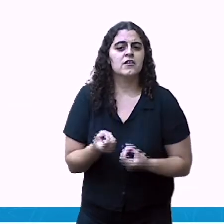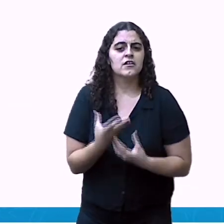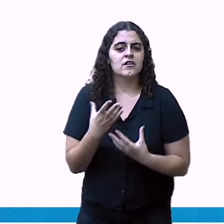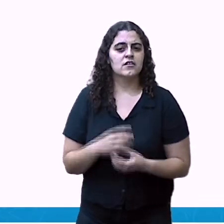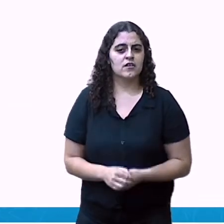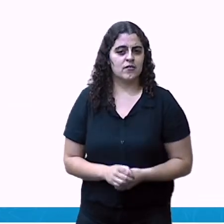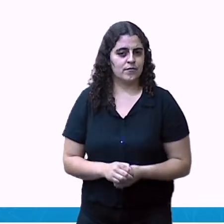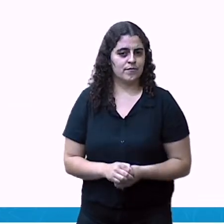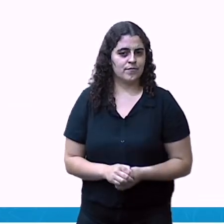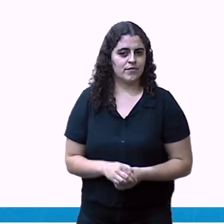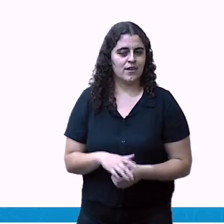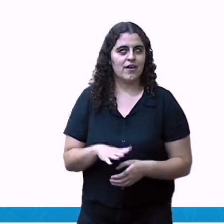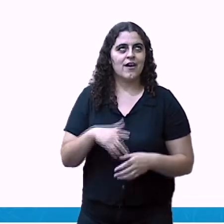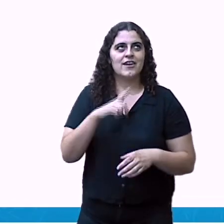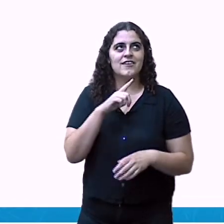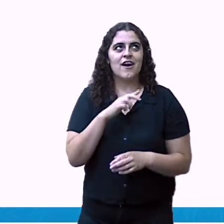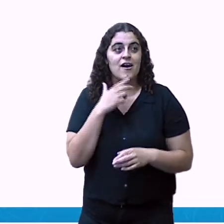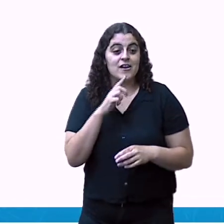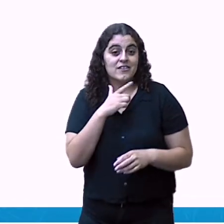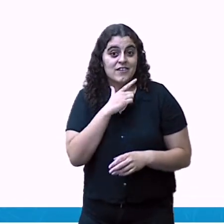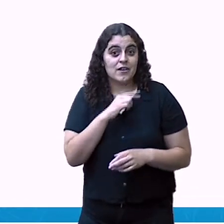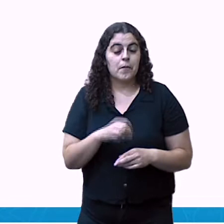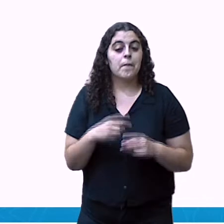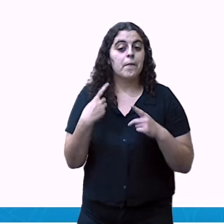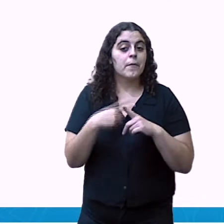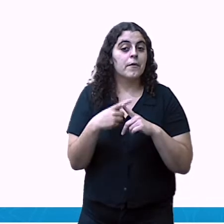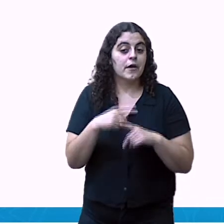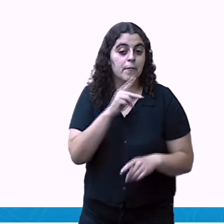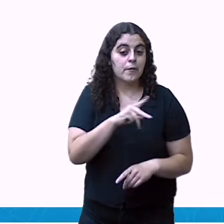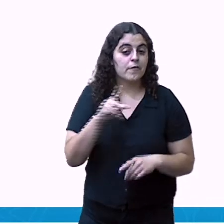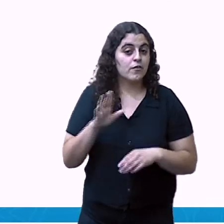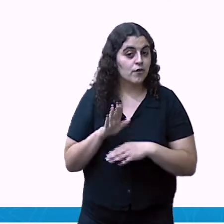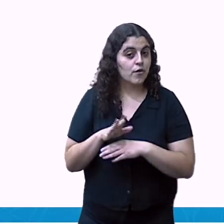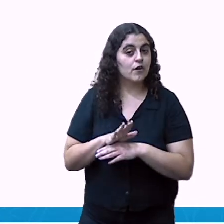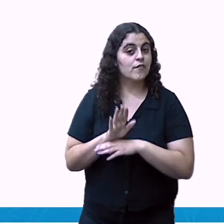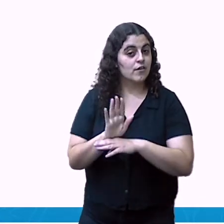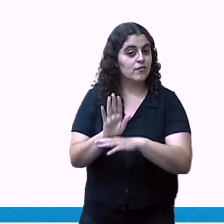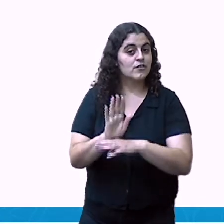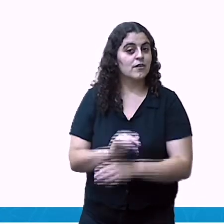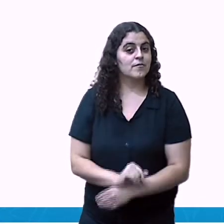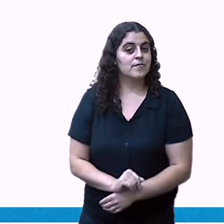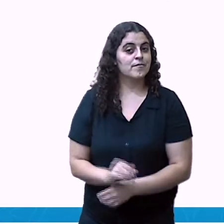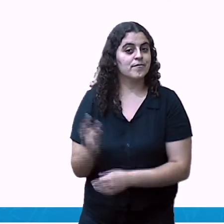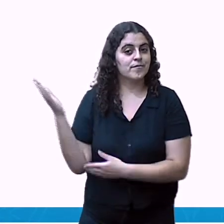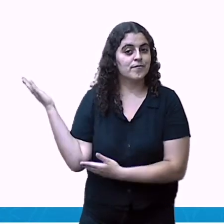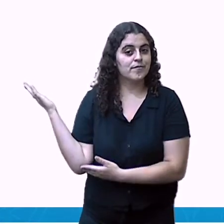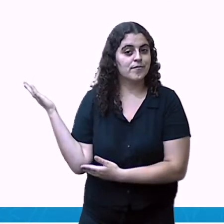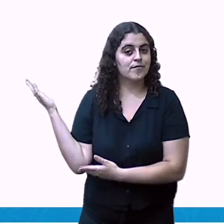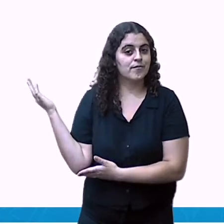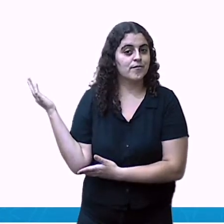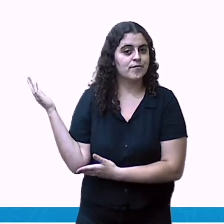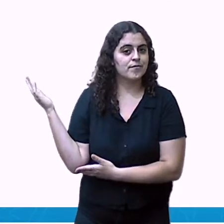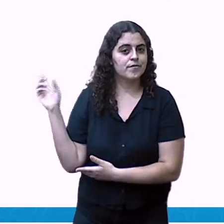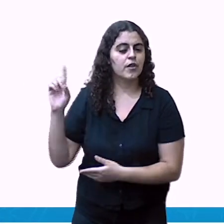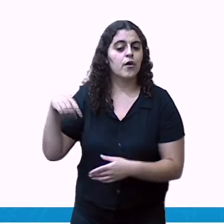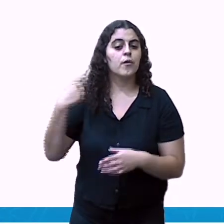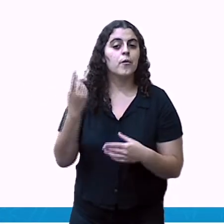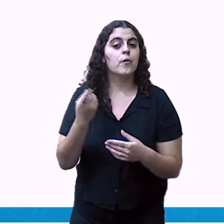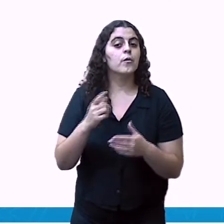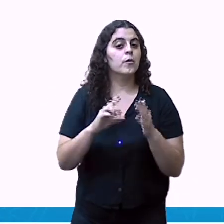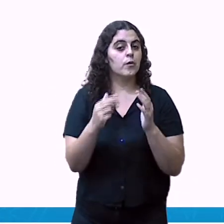um ar de felicidade, porque a professora vai tirar todas as suas dúvidas, não é verdade? Muito bem. E o emoji